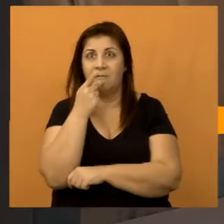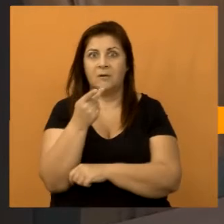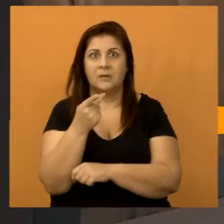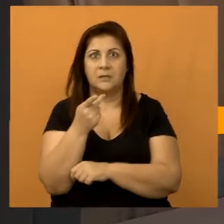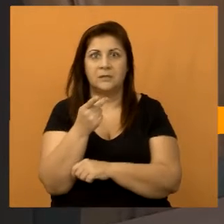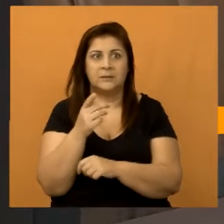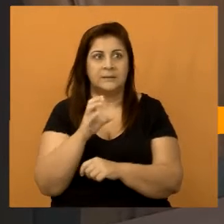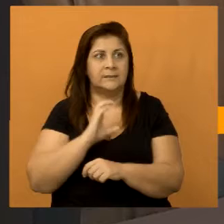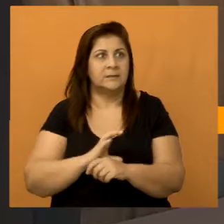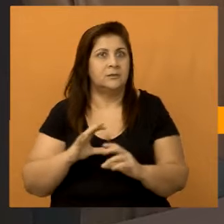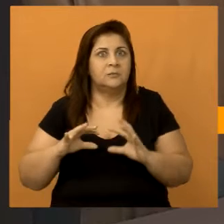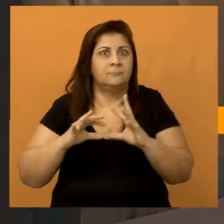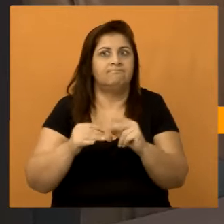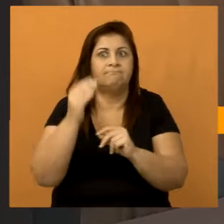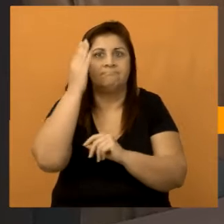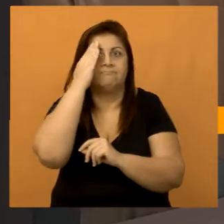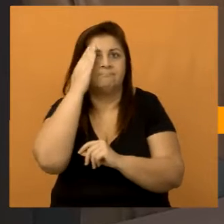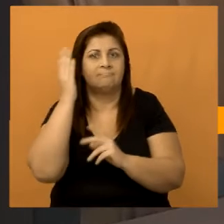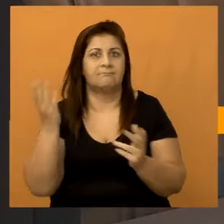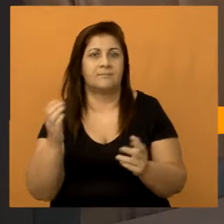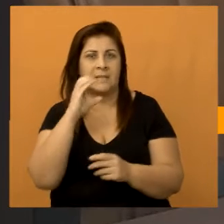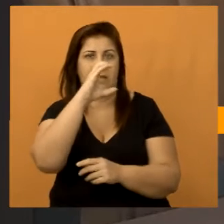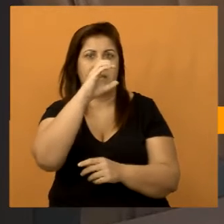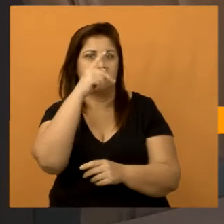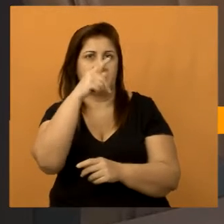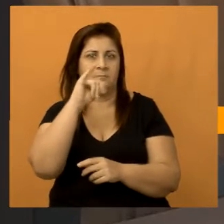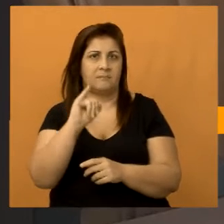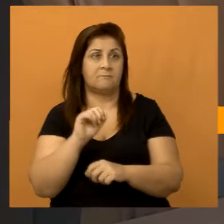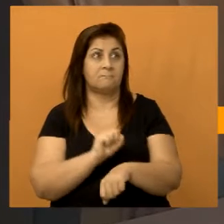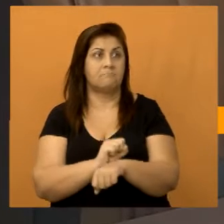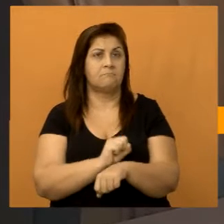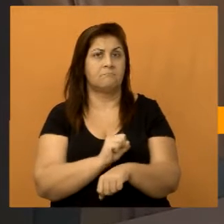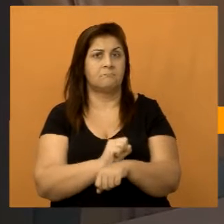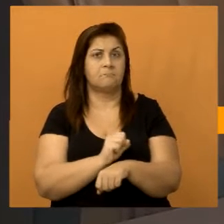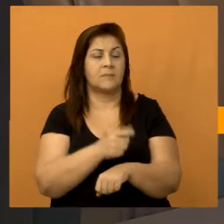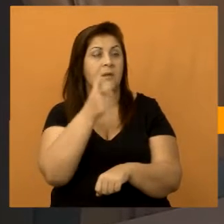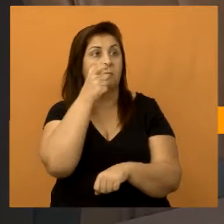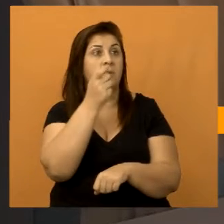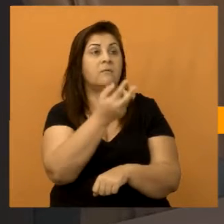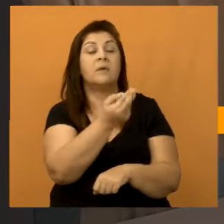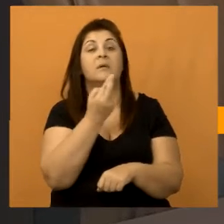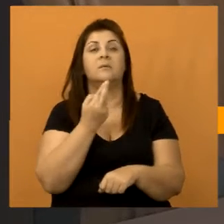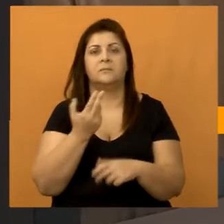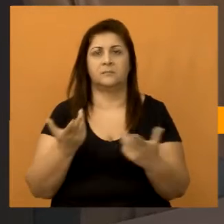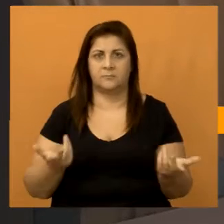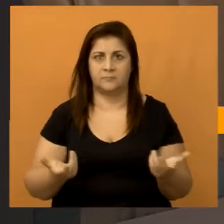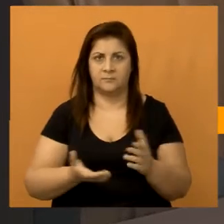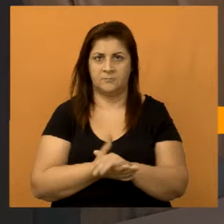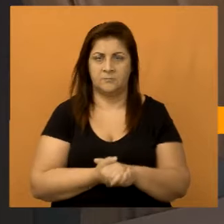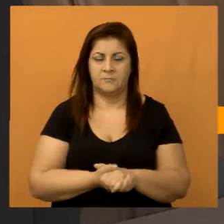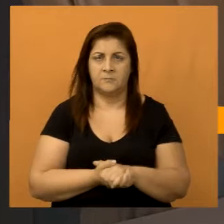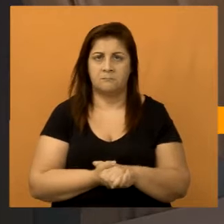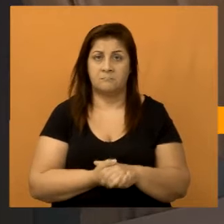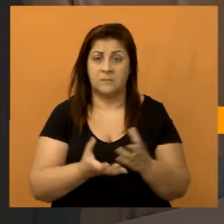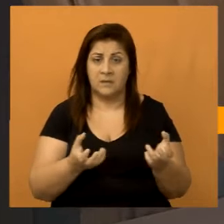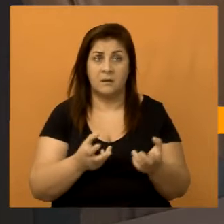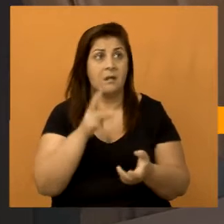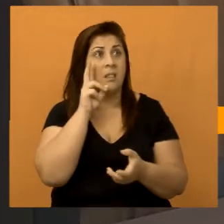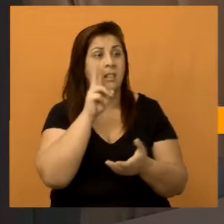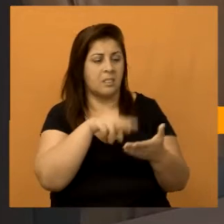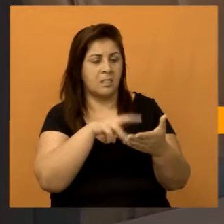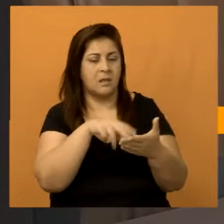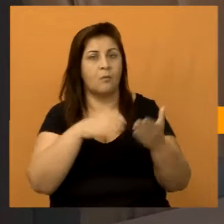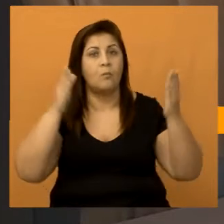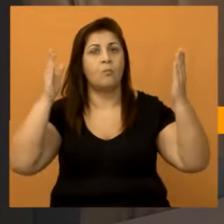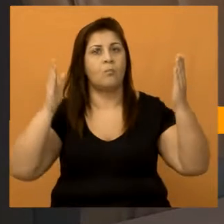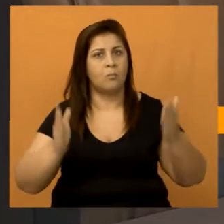cidade inteira está sabendo dessa CPI e está aí na expectativa de se ler esse relatório. Inclusive